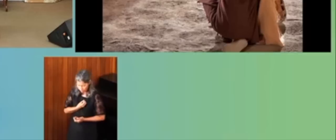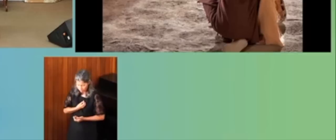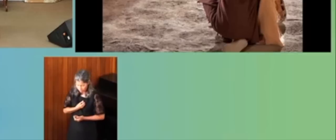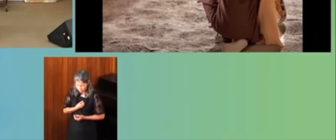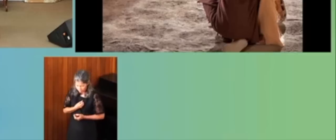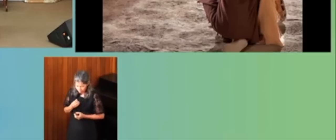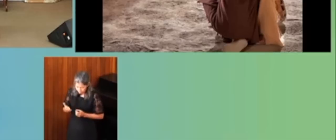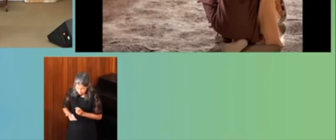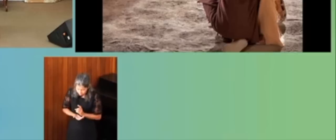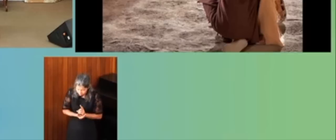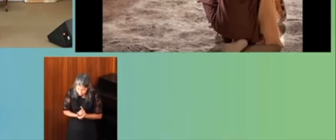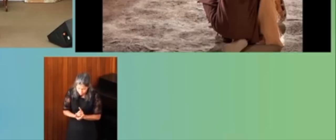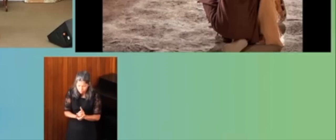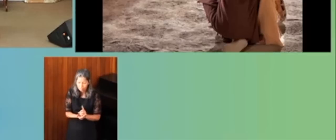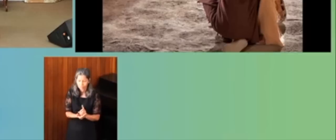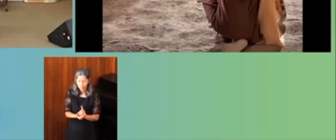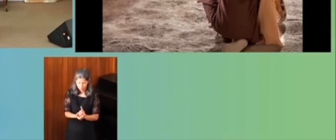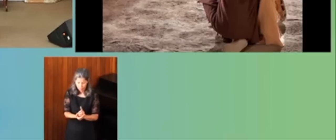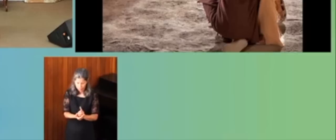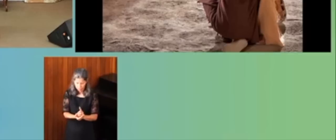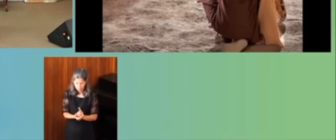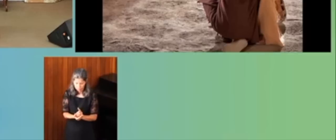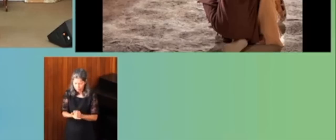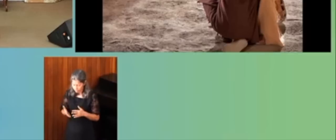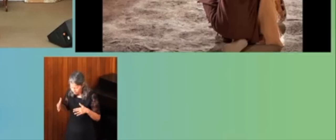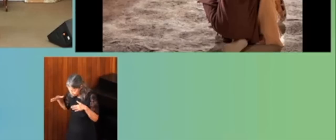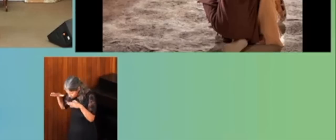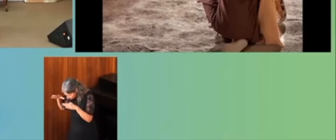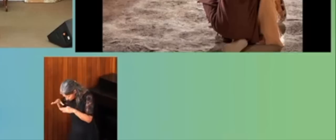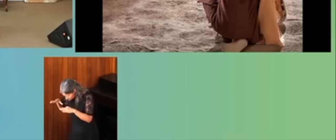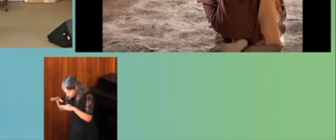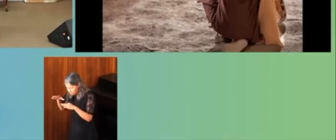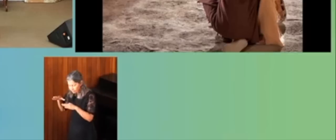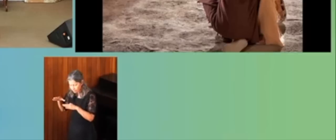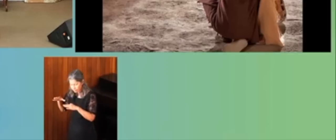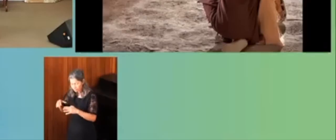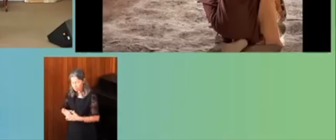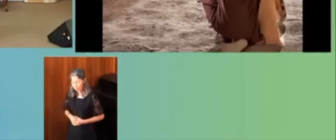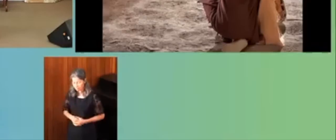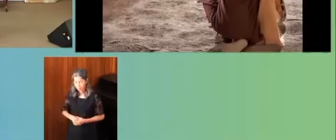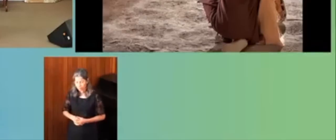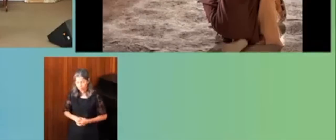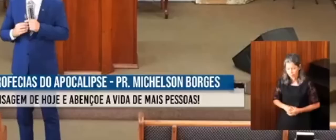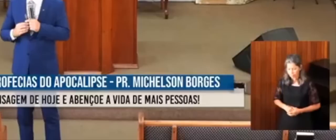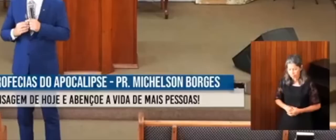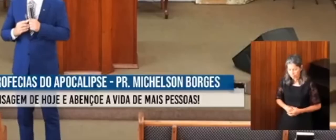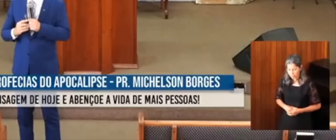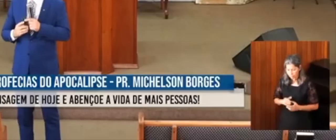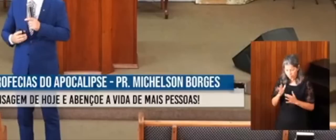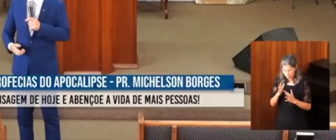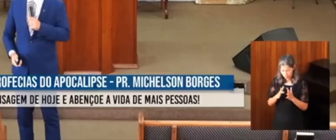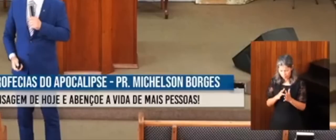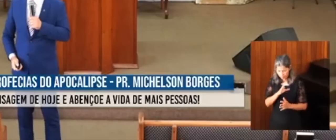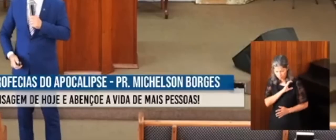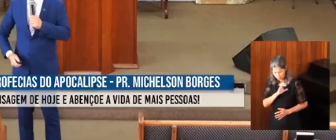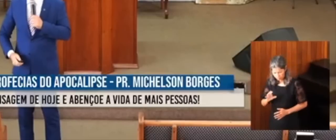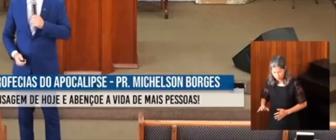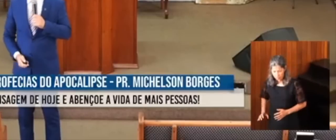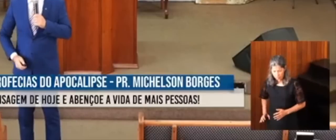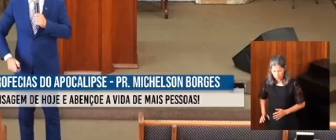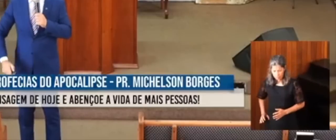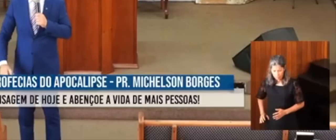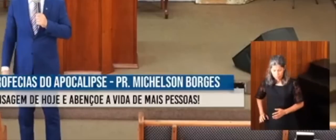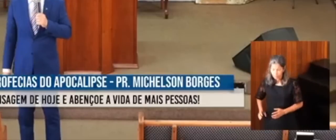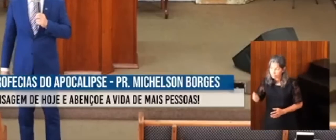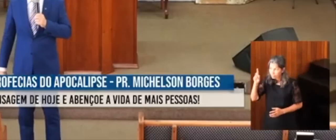Então, eu me sujeito ao teu jugo e quero me libertar daquele jugo pesado. Isso é ser cristão. É isso que Deus quer trazer para nós,